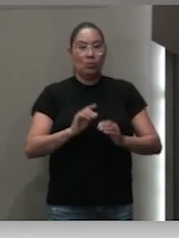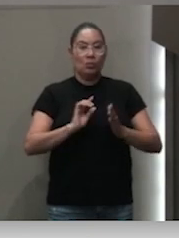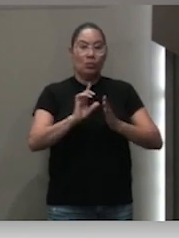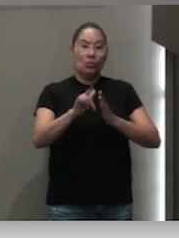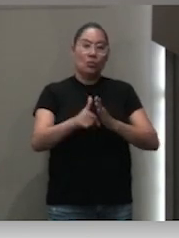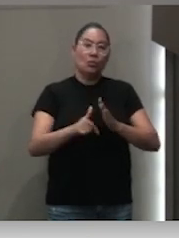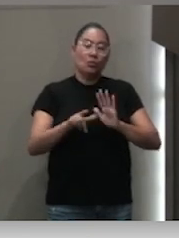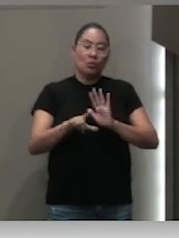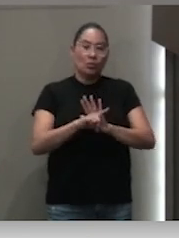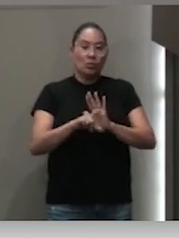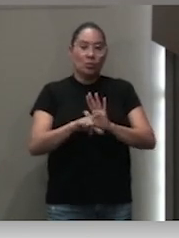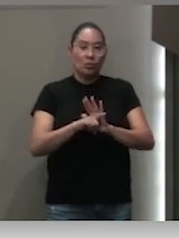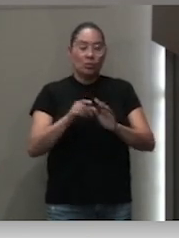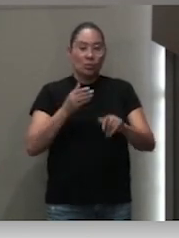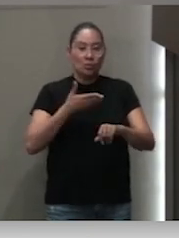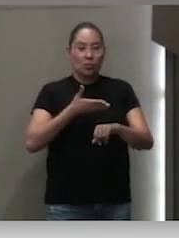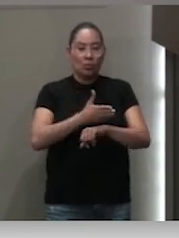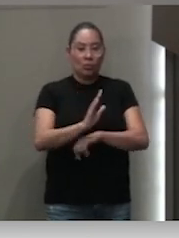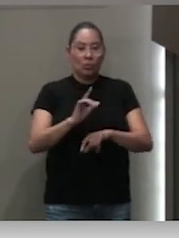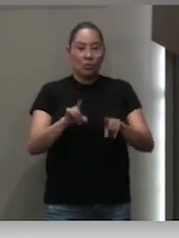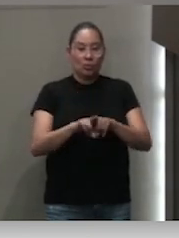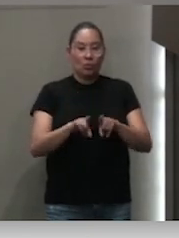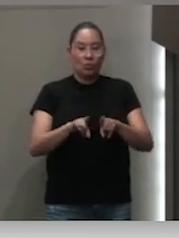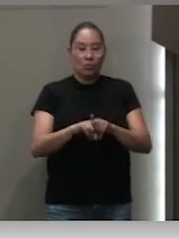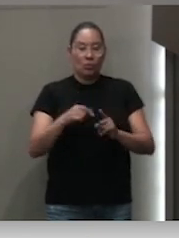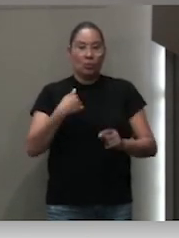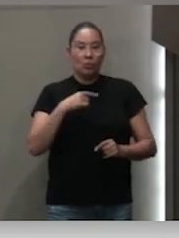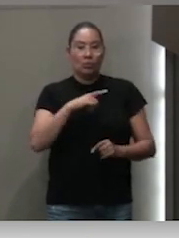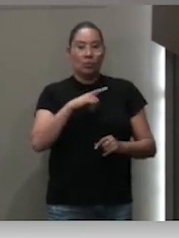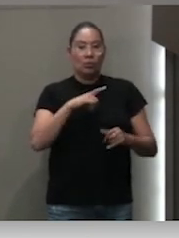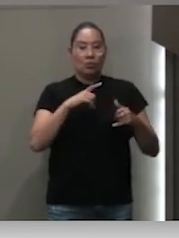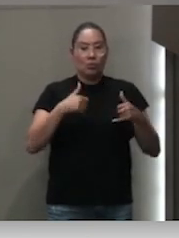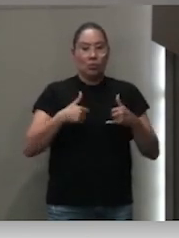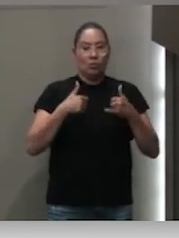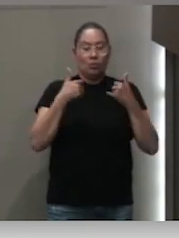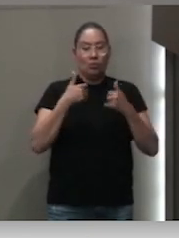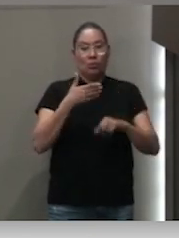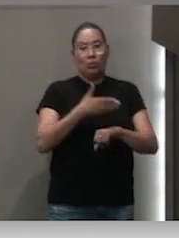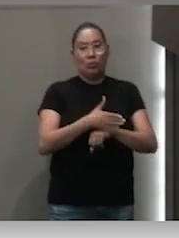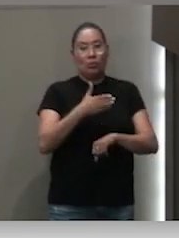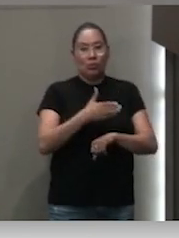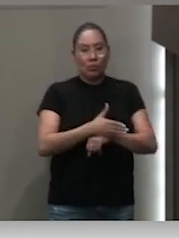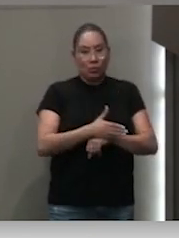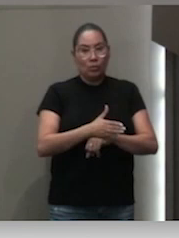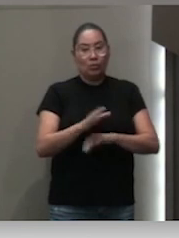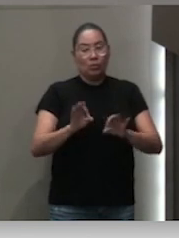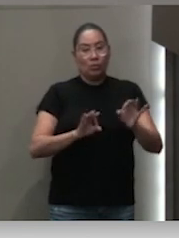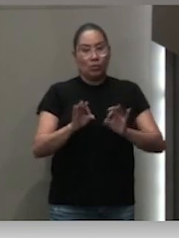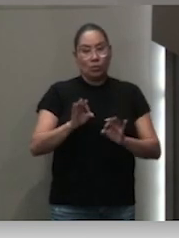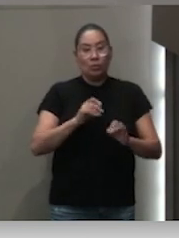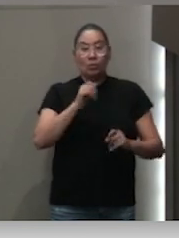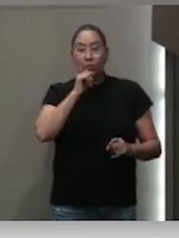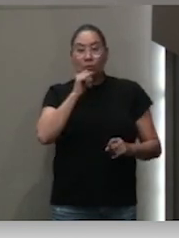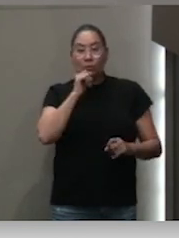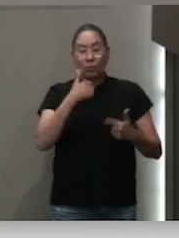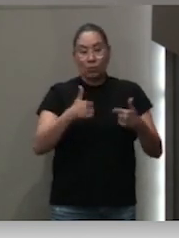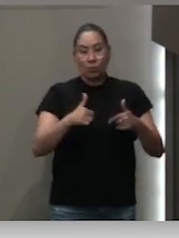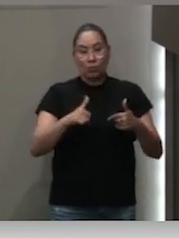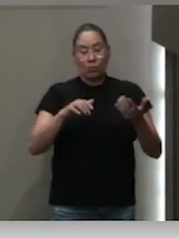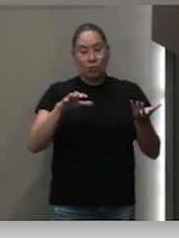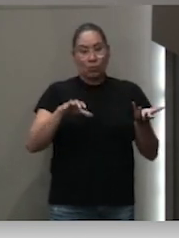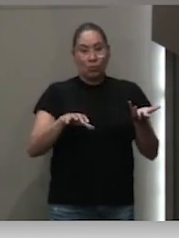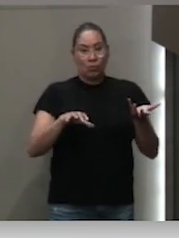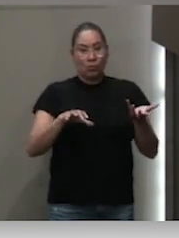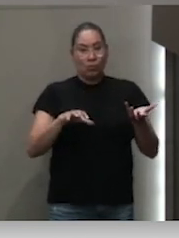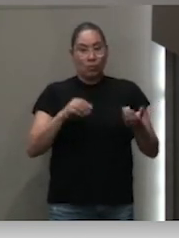essa legislação foi aprovada a legislação inclusive que eu tive a honra de participar da elaboração ainda quando trabalhava em